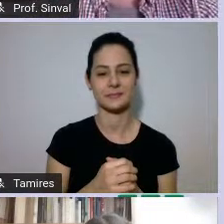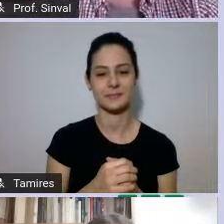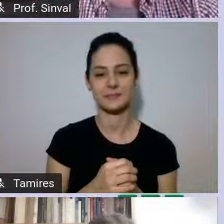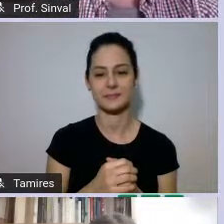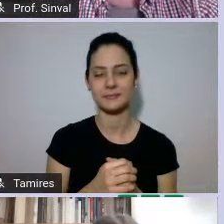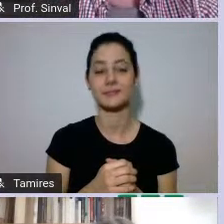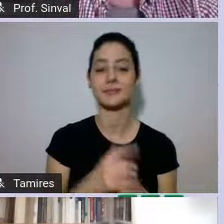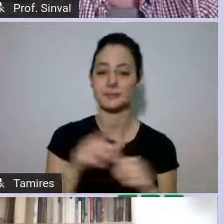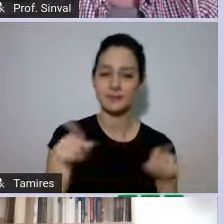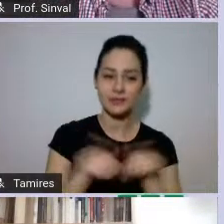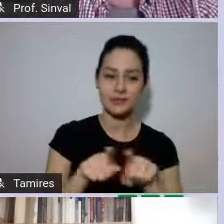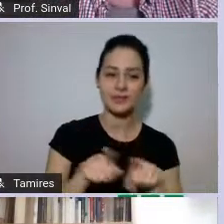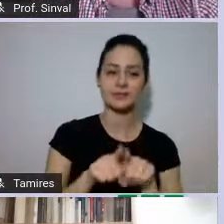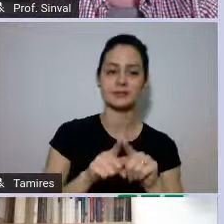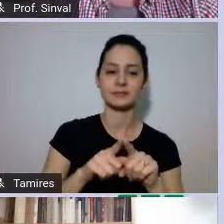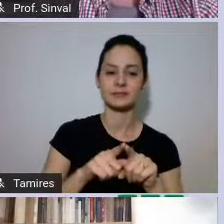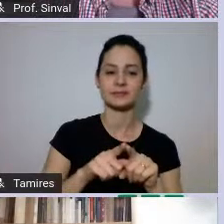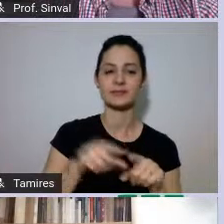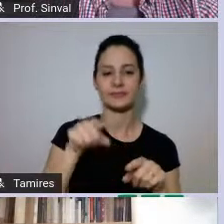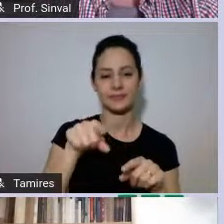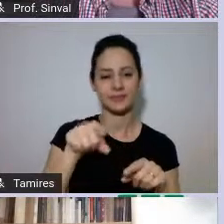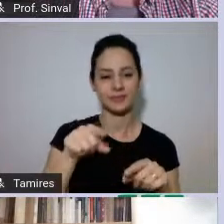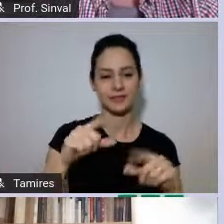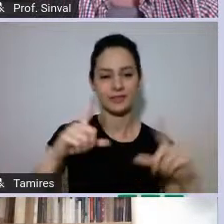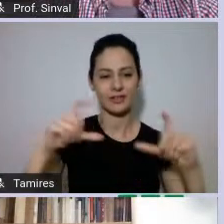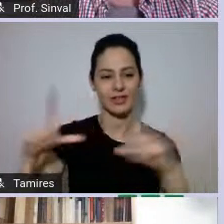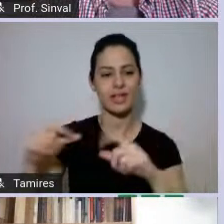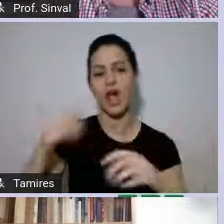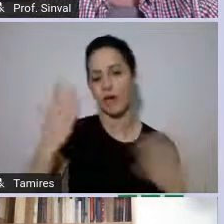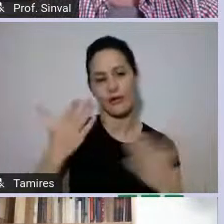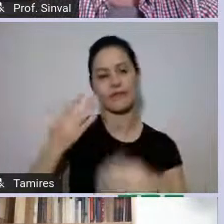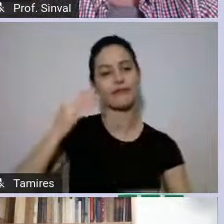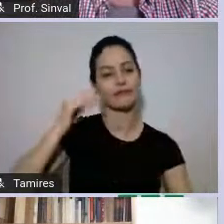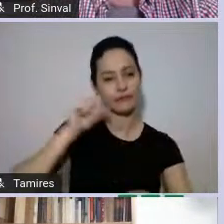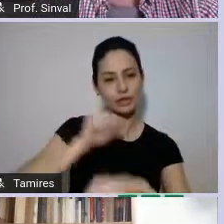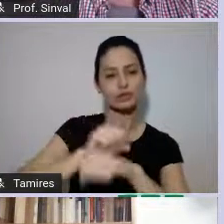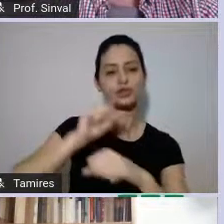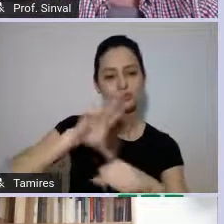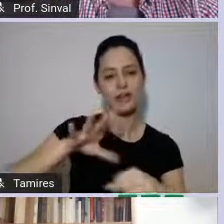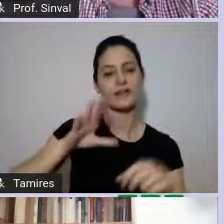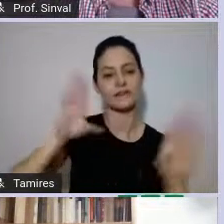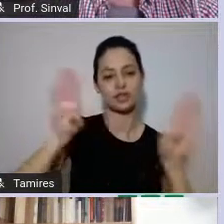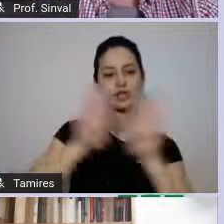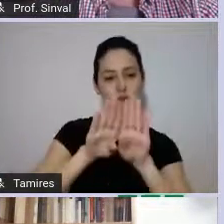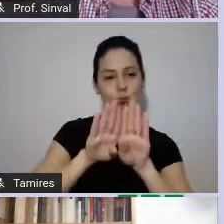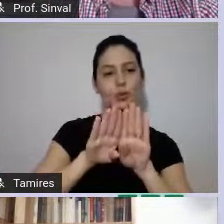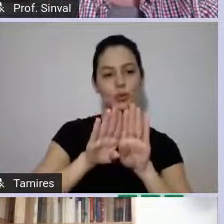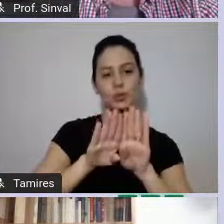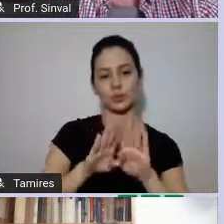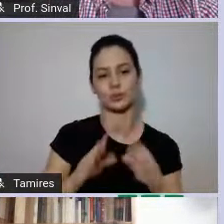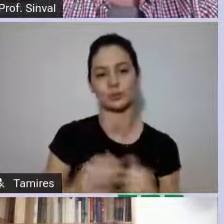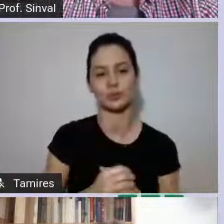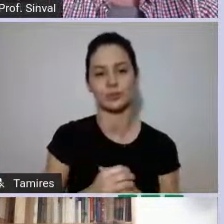las señales de cerrado temporariamente y cosas así.